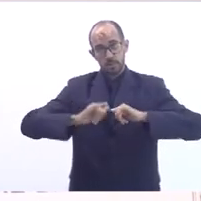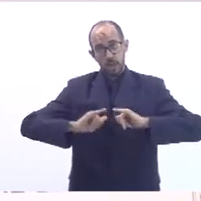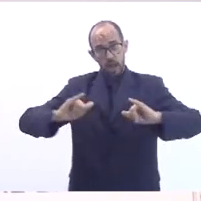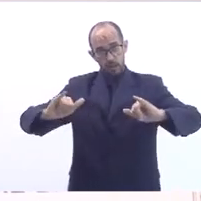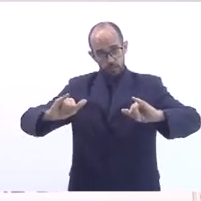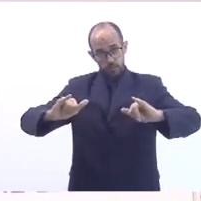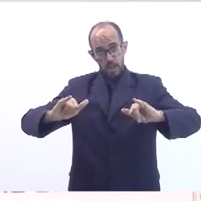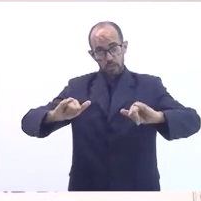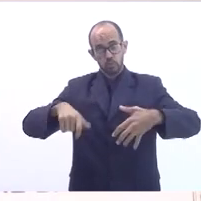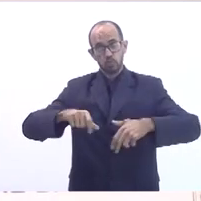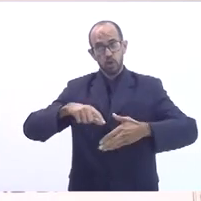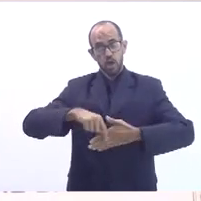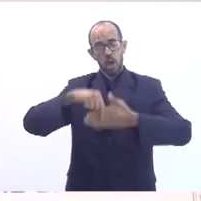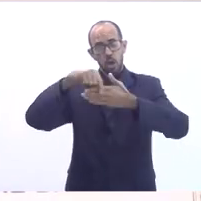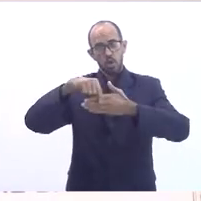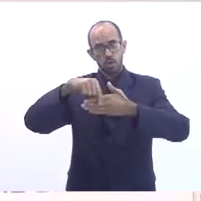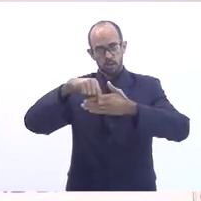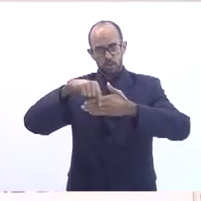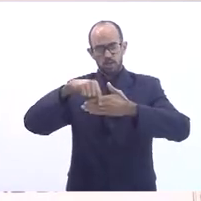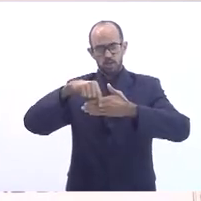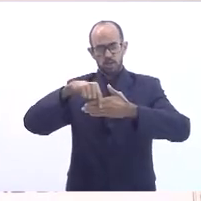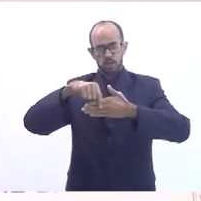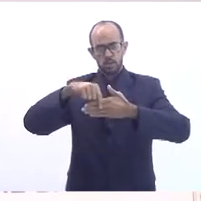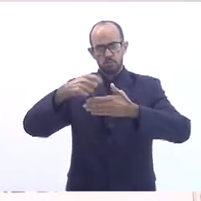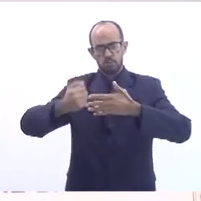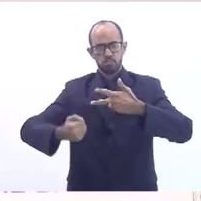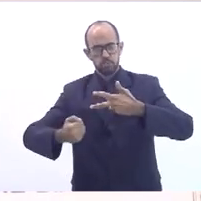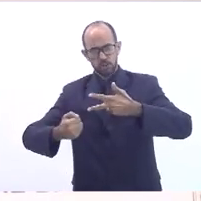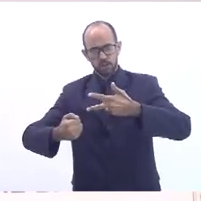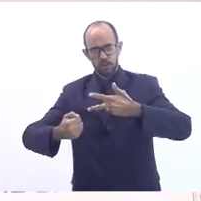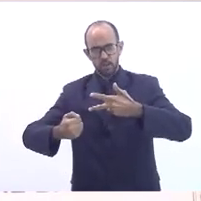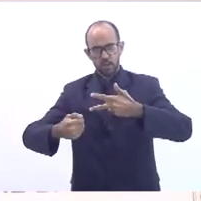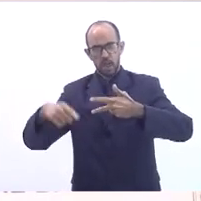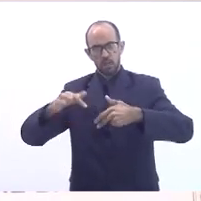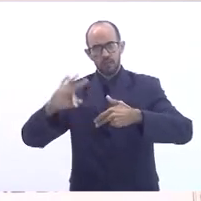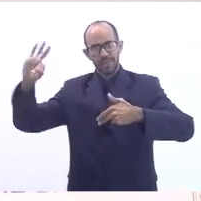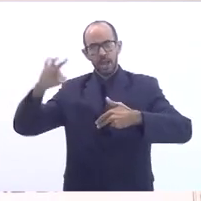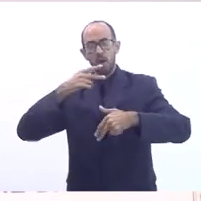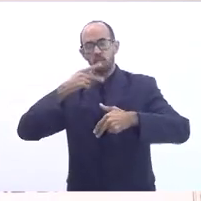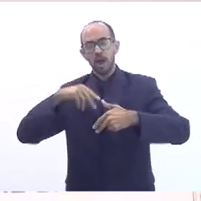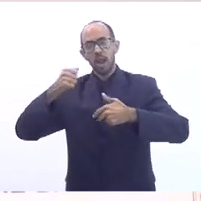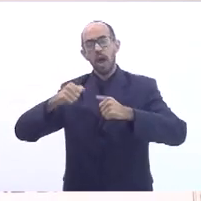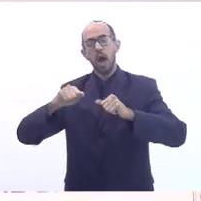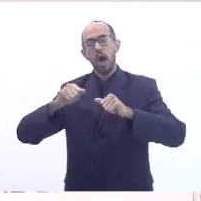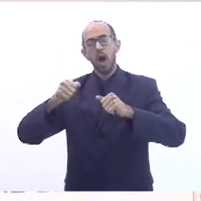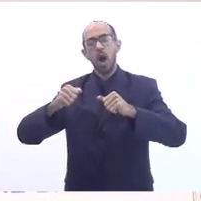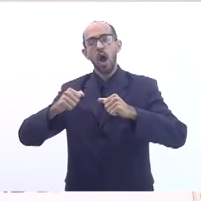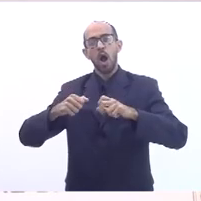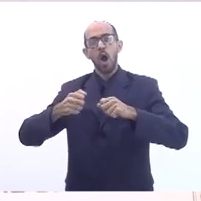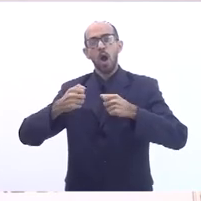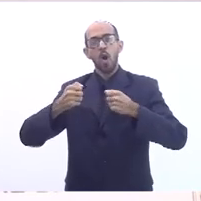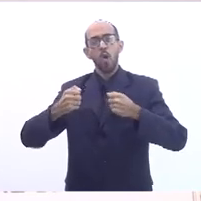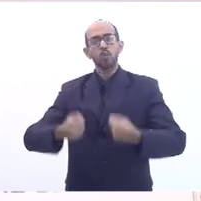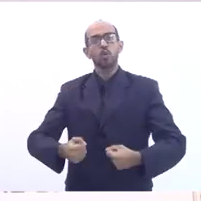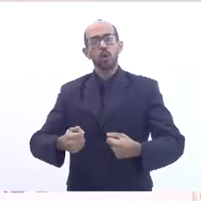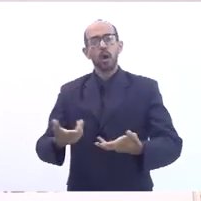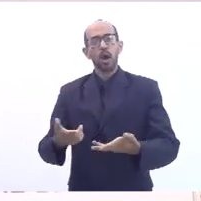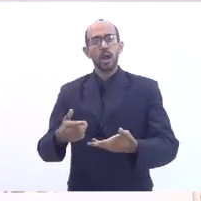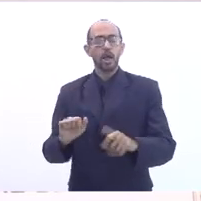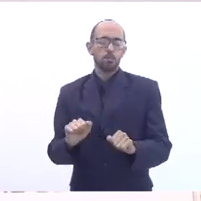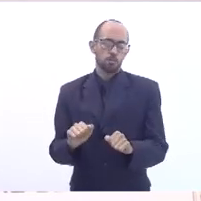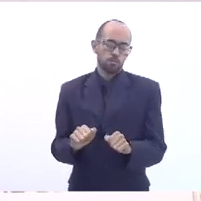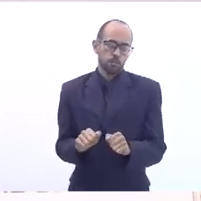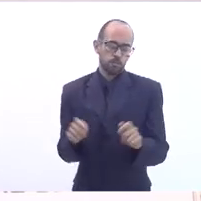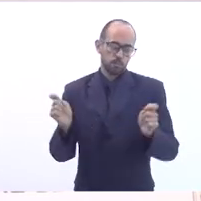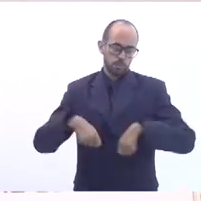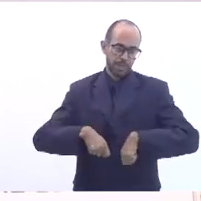à autoridade a federal fala autoridade competente a do Rio de Janeiro falar autoridade é mais Ampla E ela